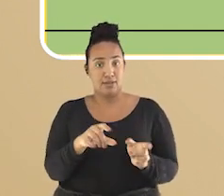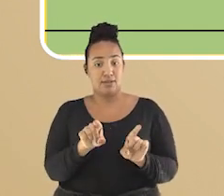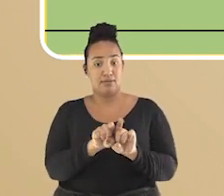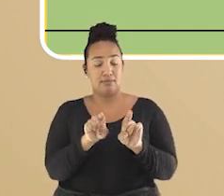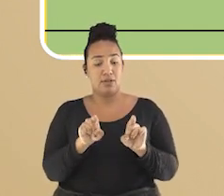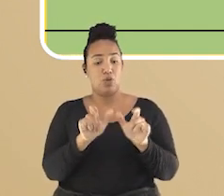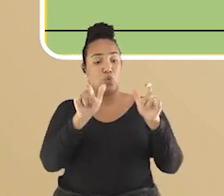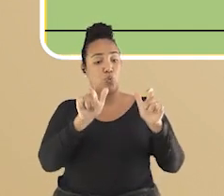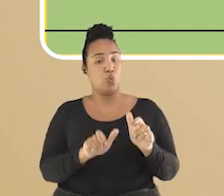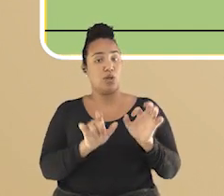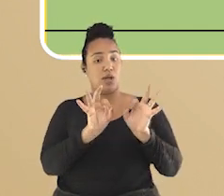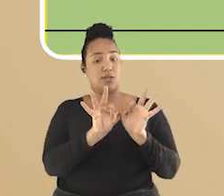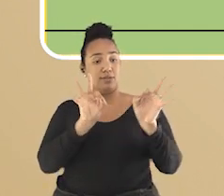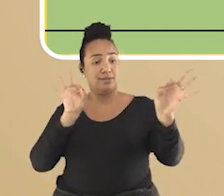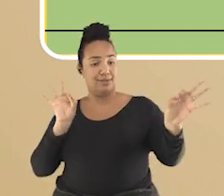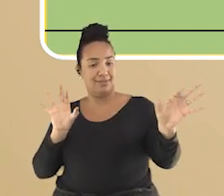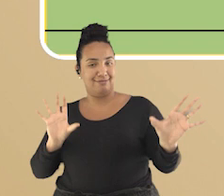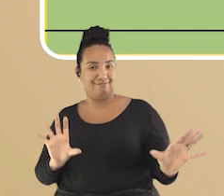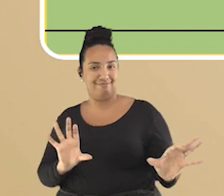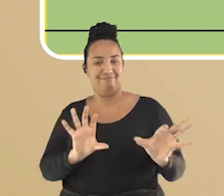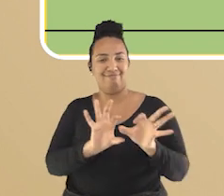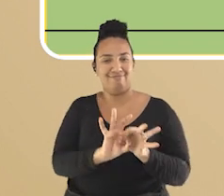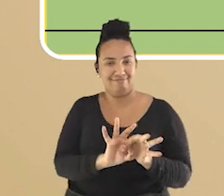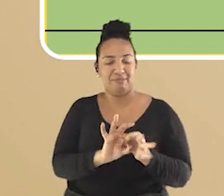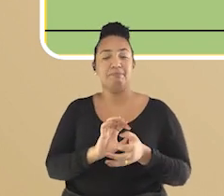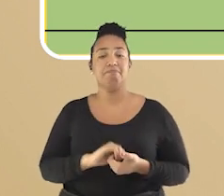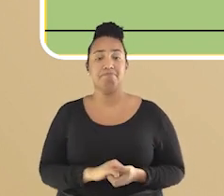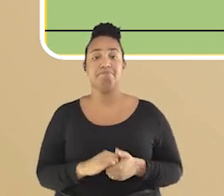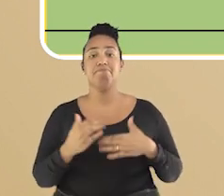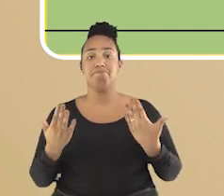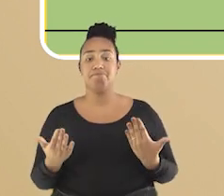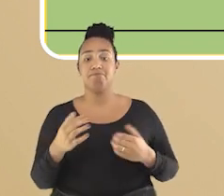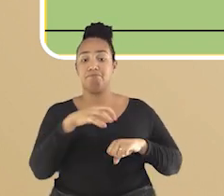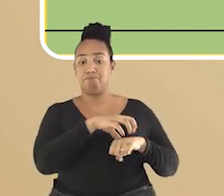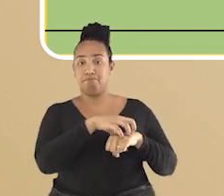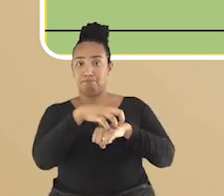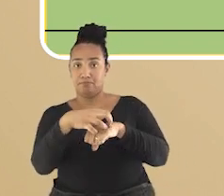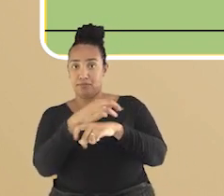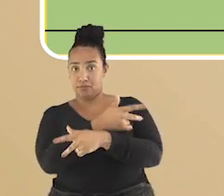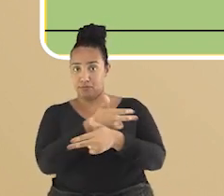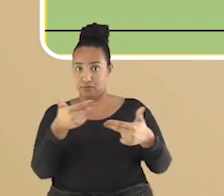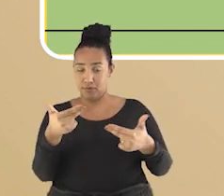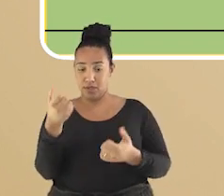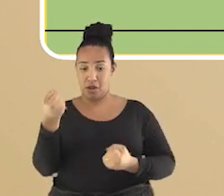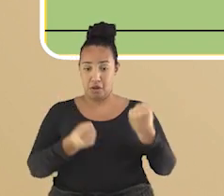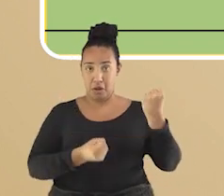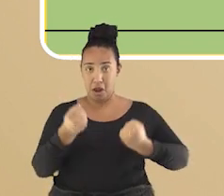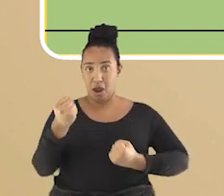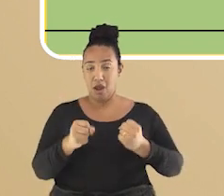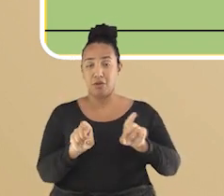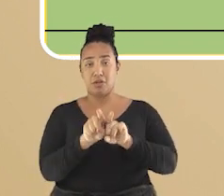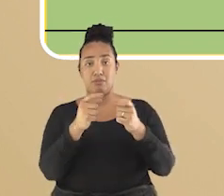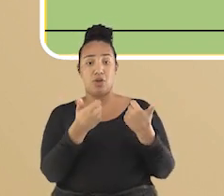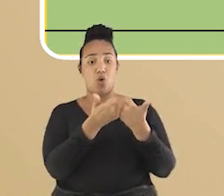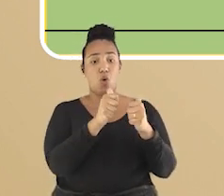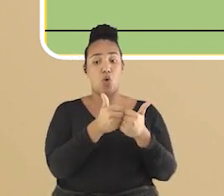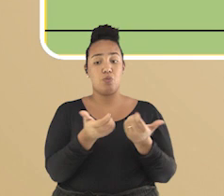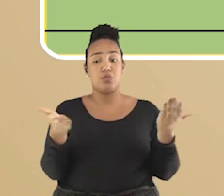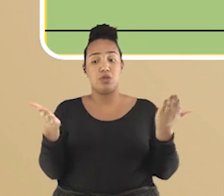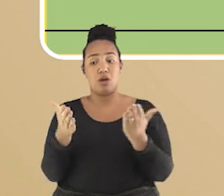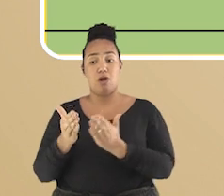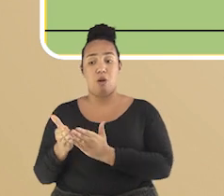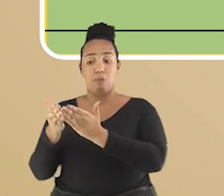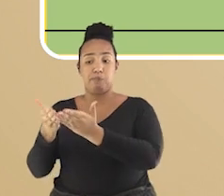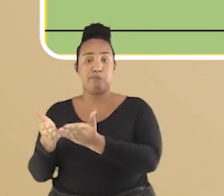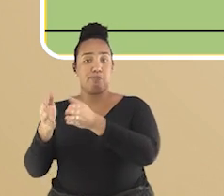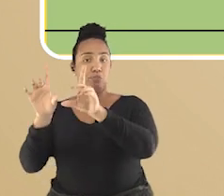mais isolados. O uso desses automóveis diminuíram o uso de transportes marítimos e também